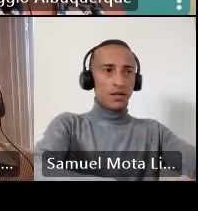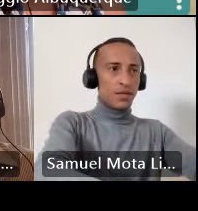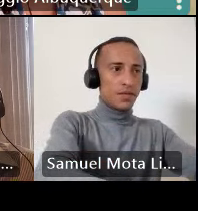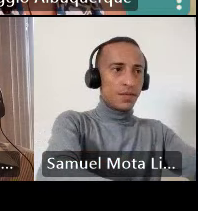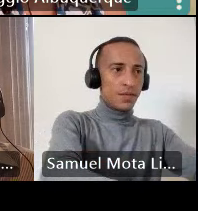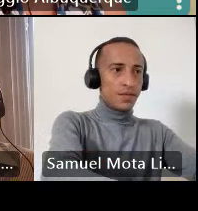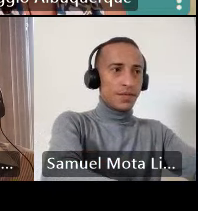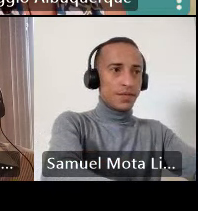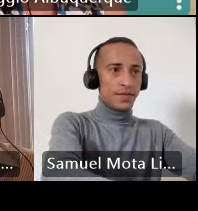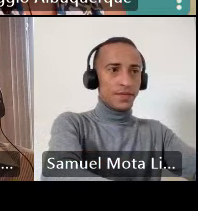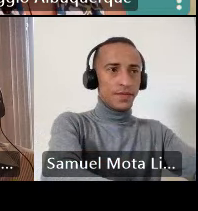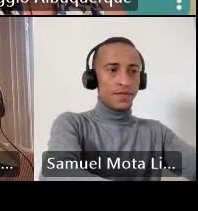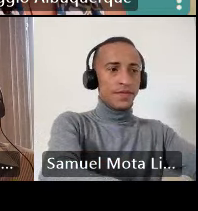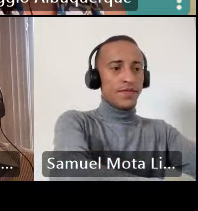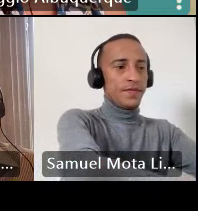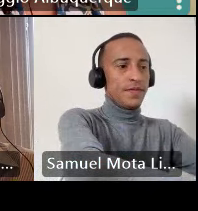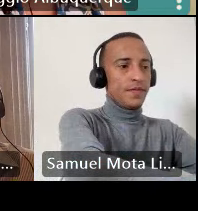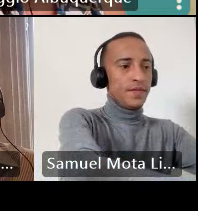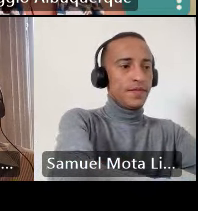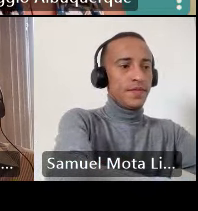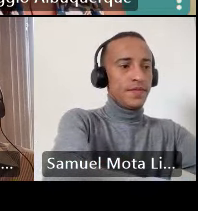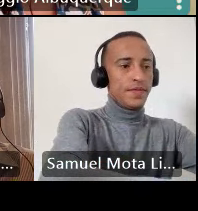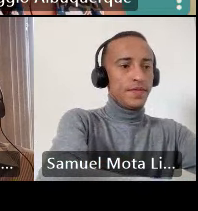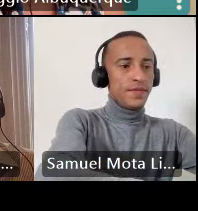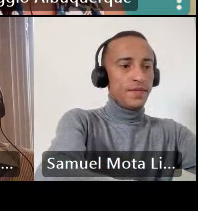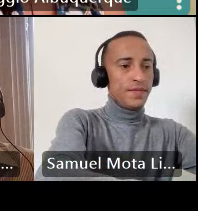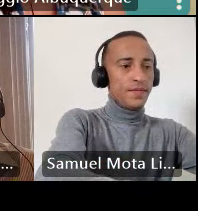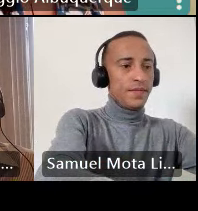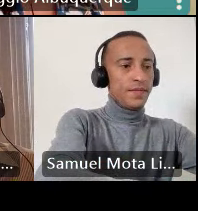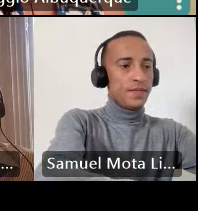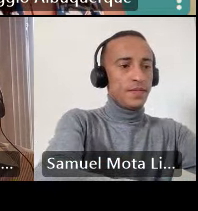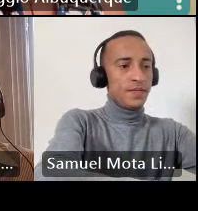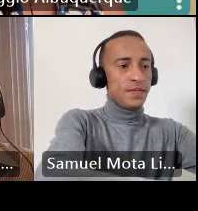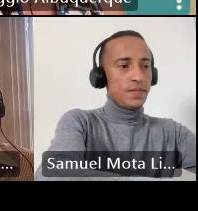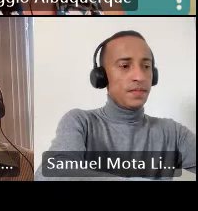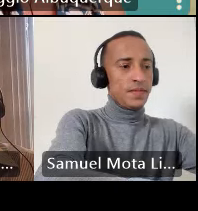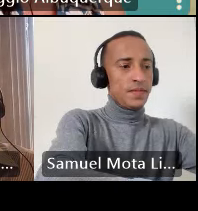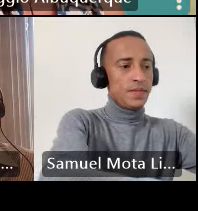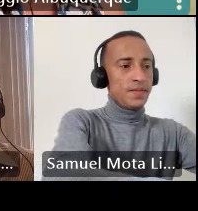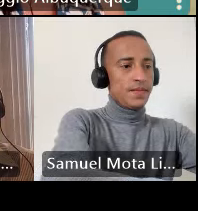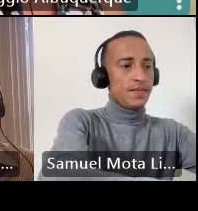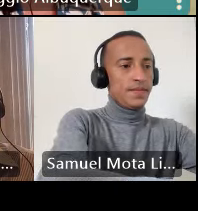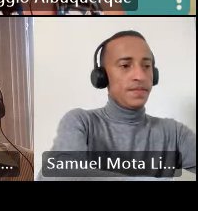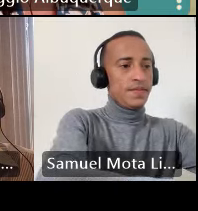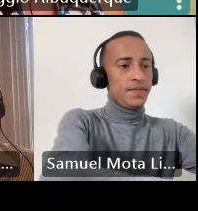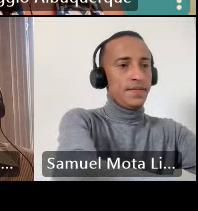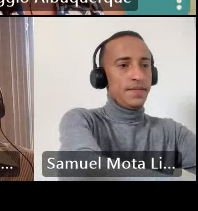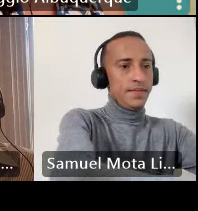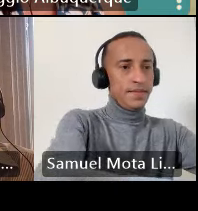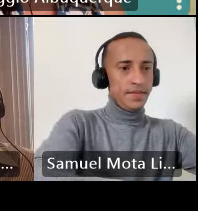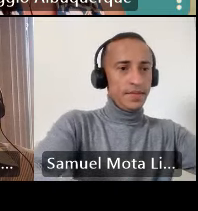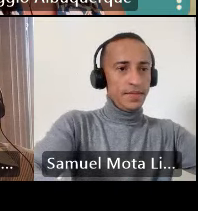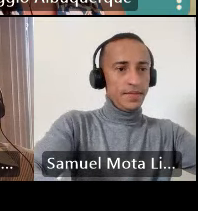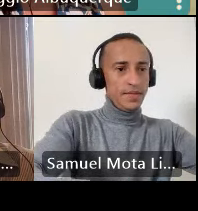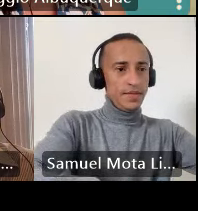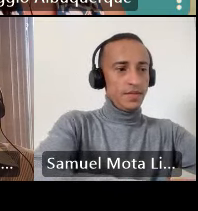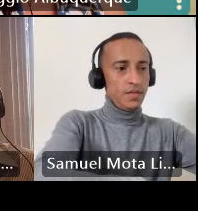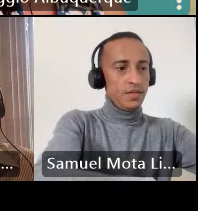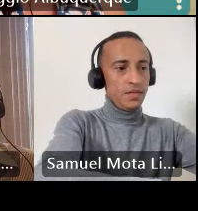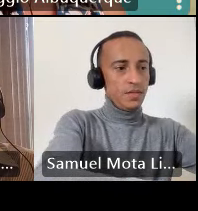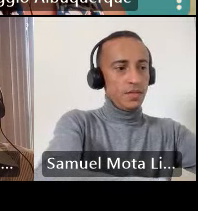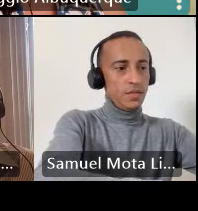atrasado e tá numa estrada e sai cortando todos os carros sai fazendo ultrapassagem perigosa lá no final das contas O que que a gente vai ganhar de vai ter